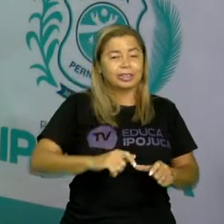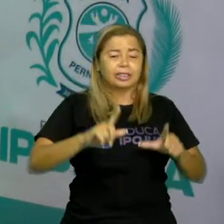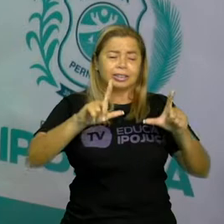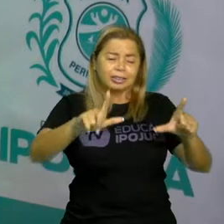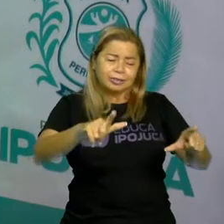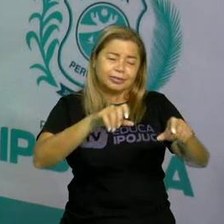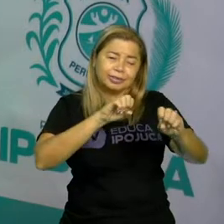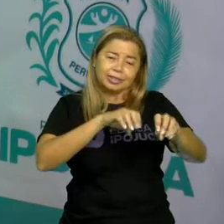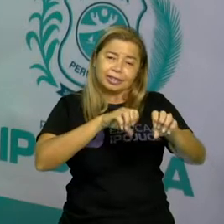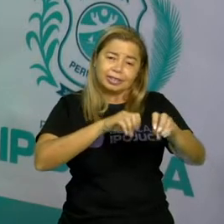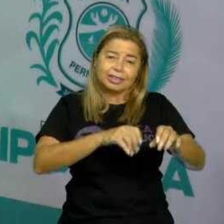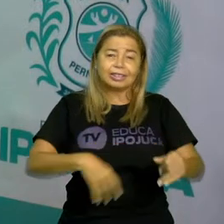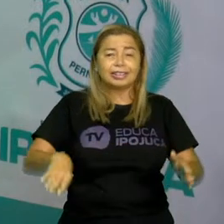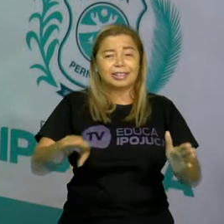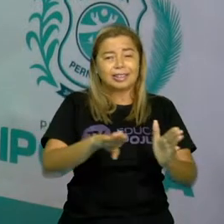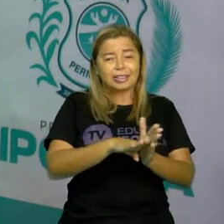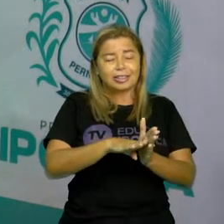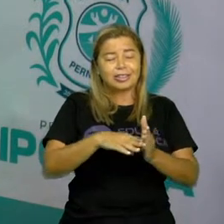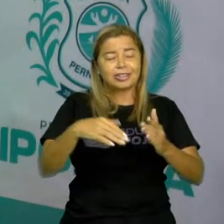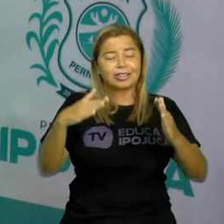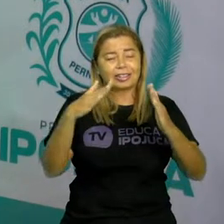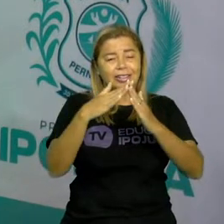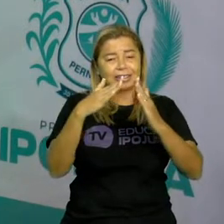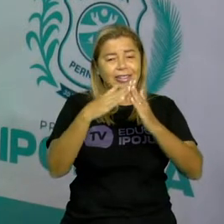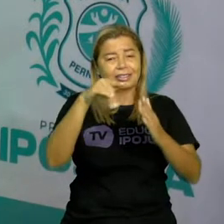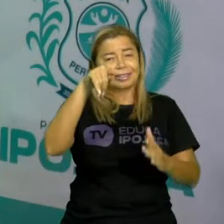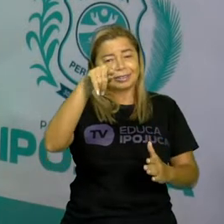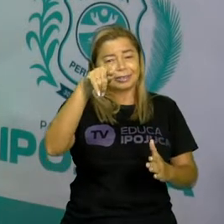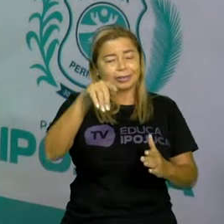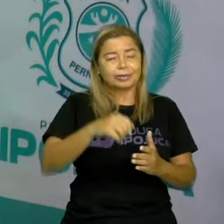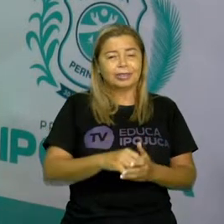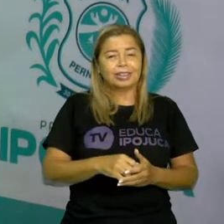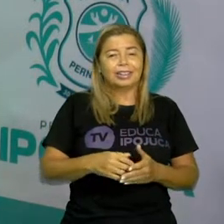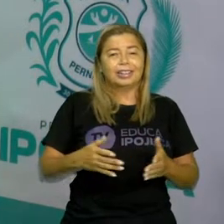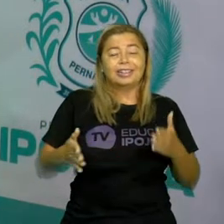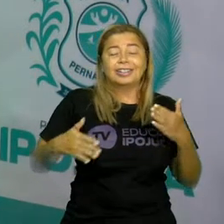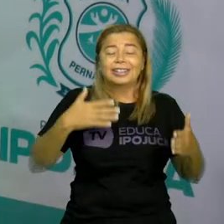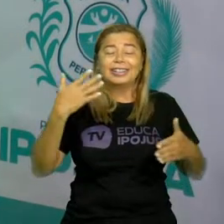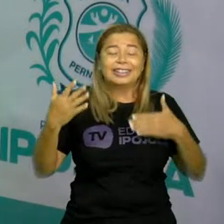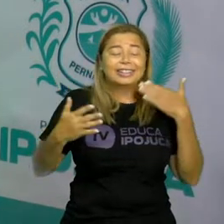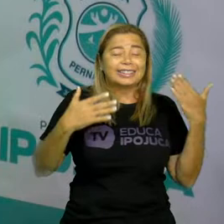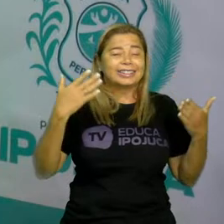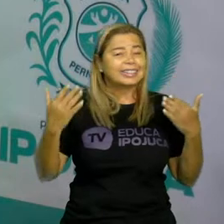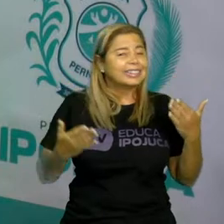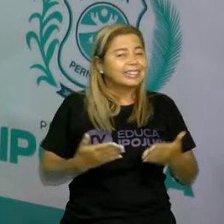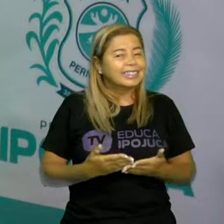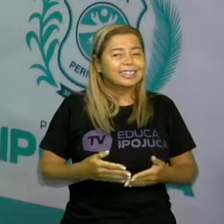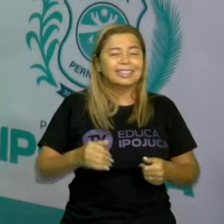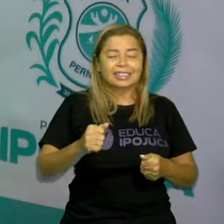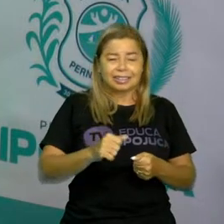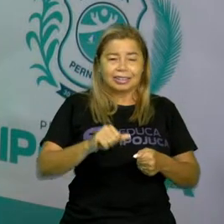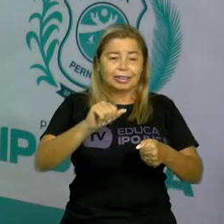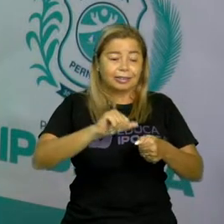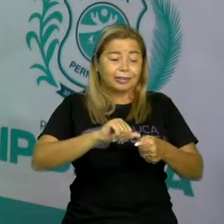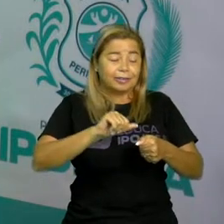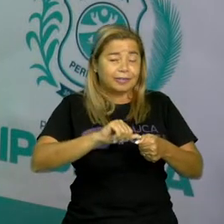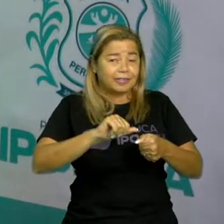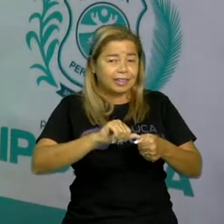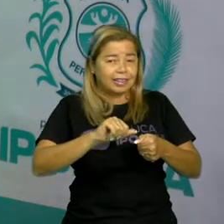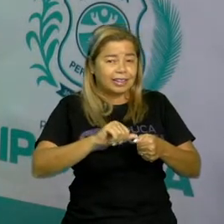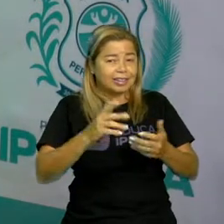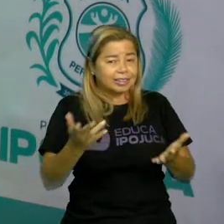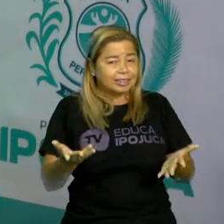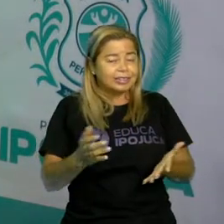até você, não é isso? E é com muita alegria que nós estamos aqui fazendo essa companhia para